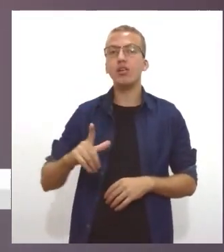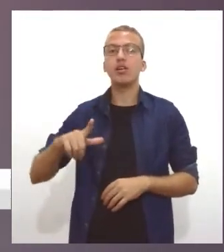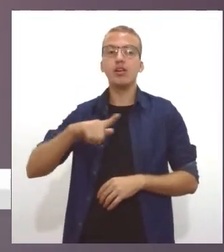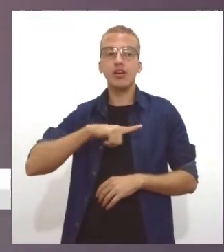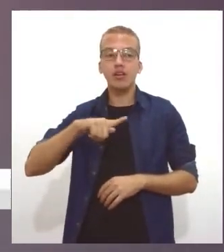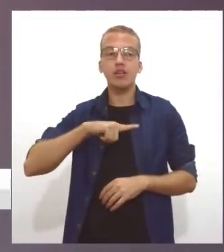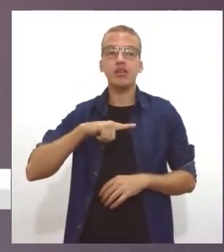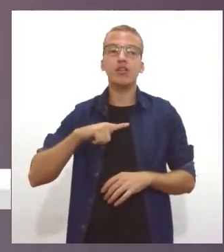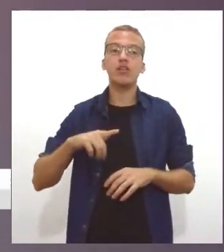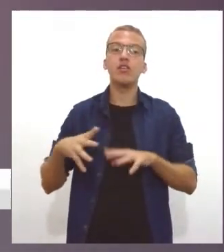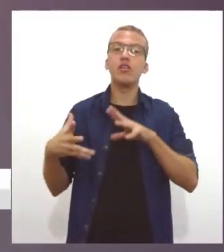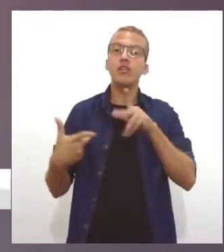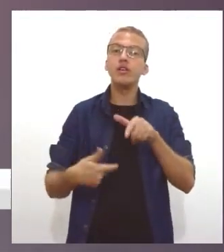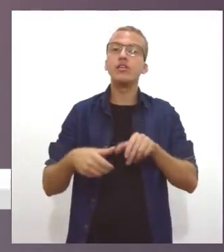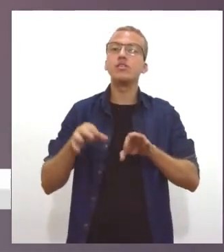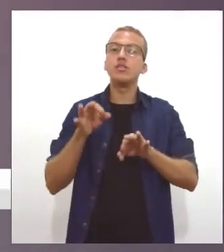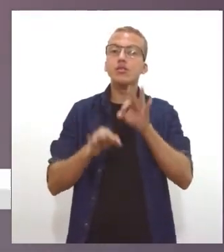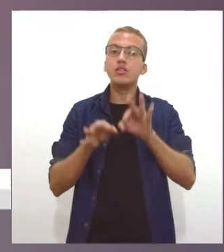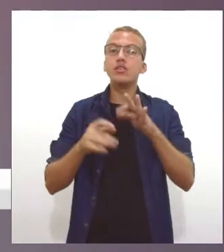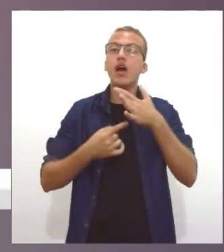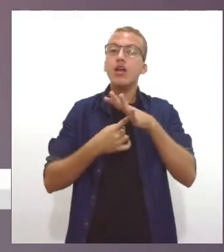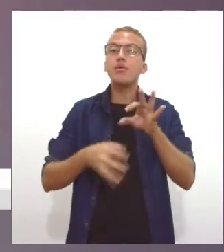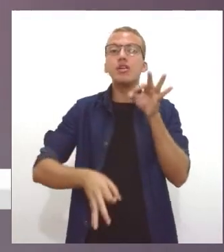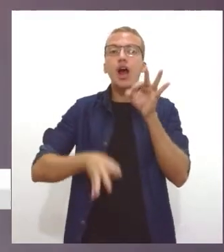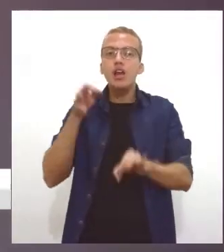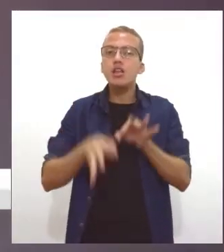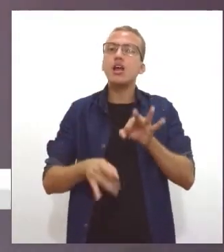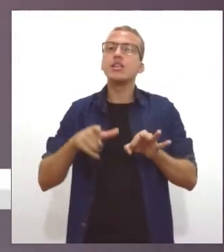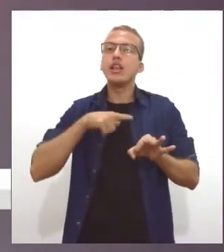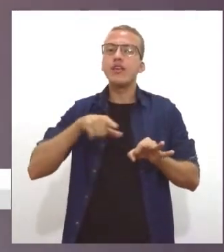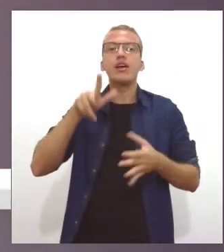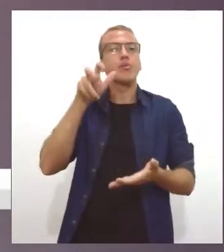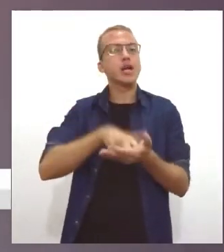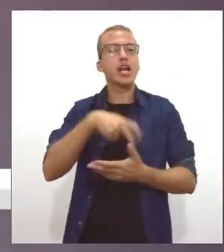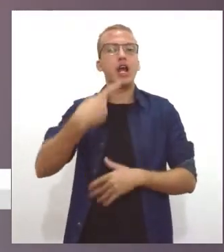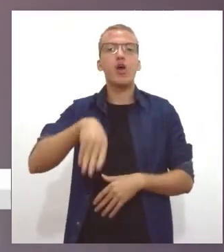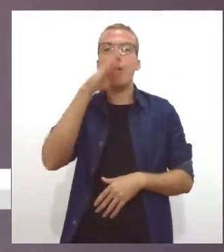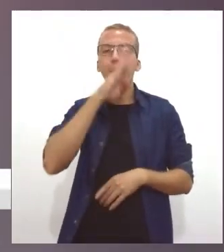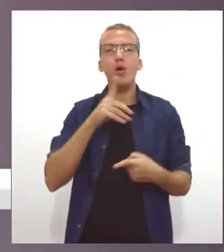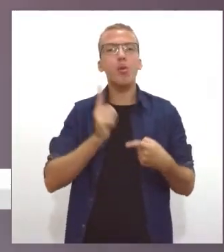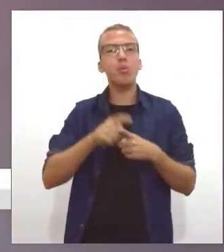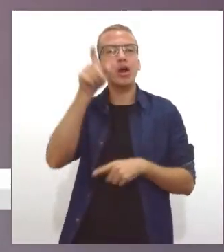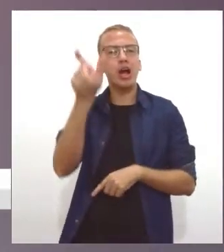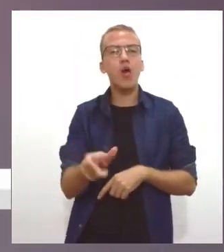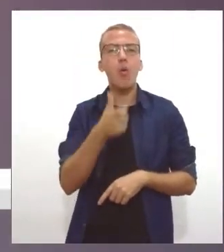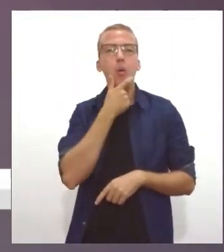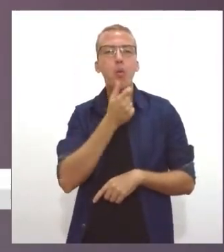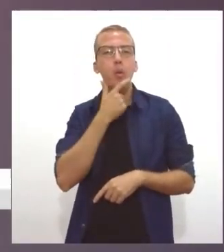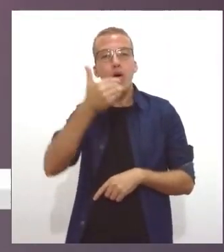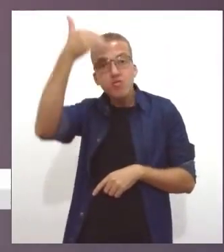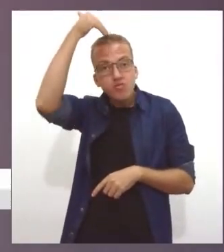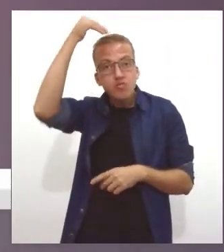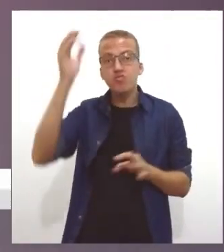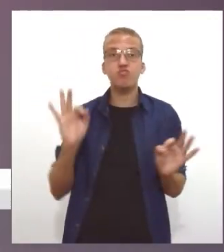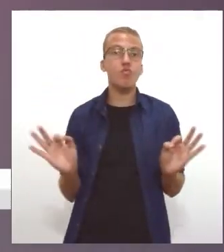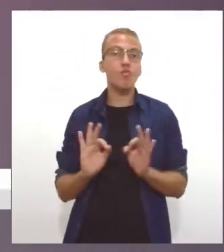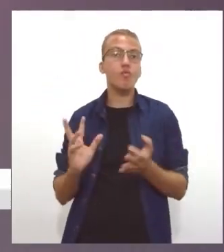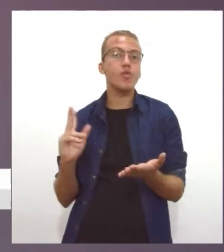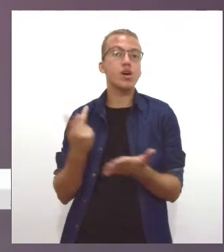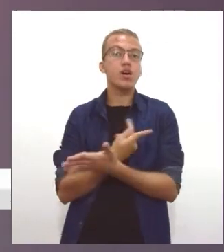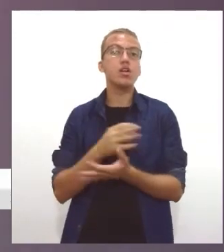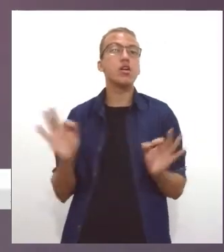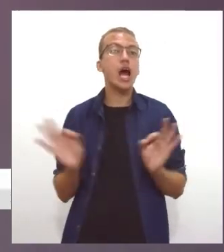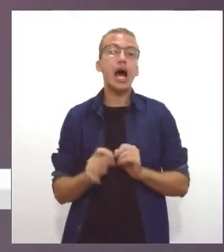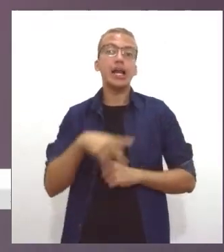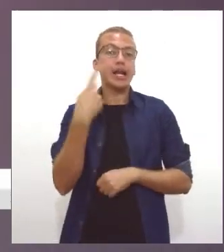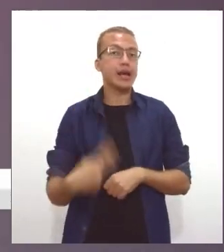Internacional em razão desse agressor não ter sido penalizado. A gente sabe que a gente vive no Brasil, infelizmente, é um país onde o machismo ainda é muito grande,